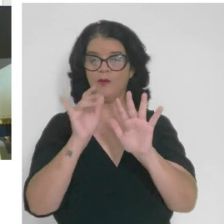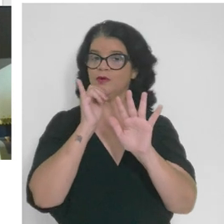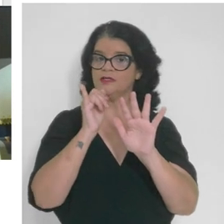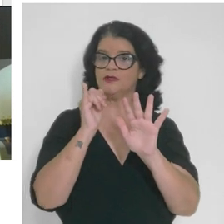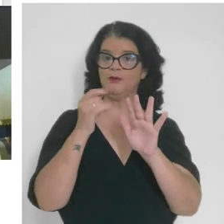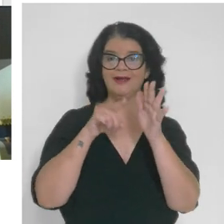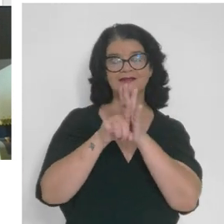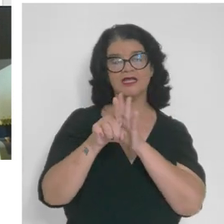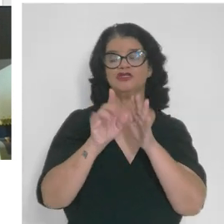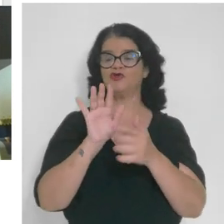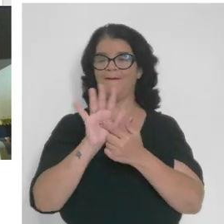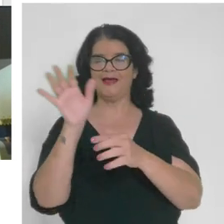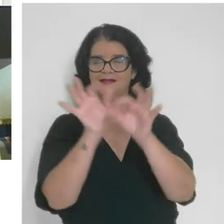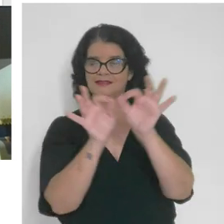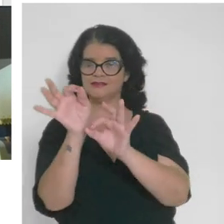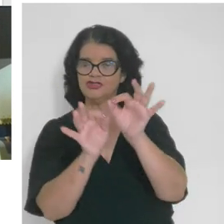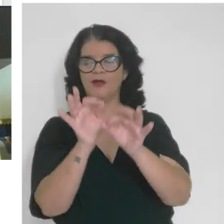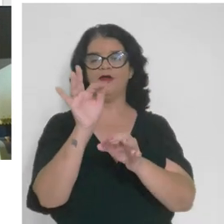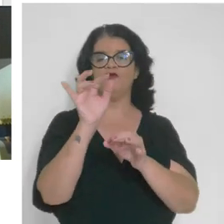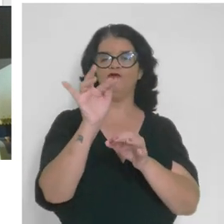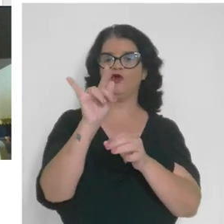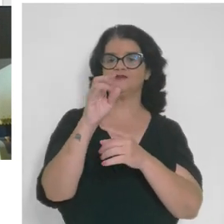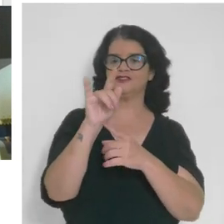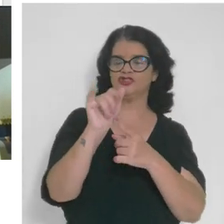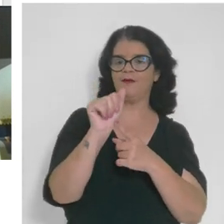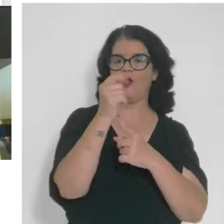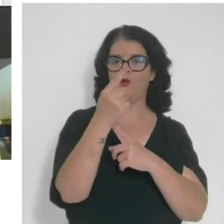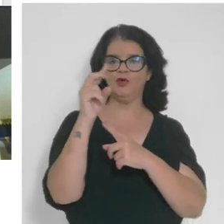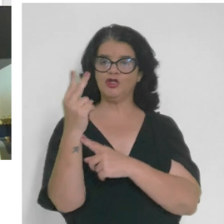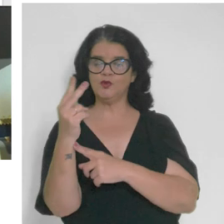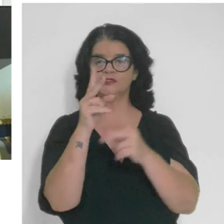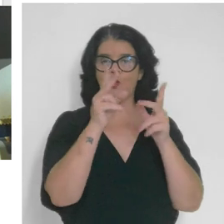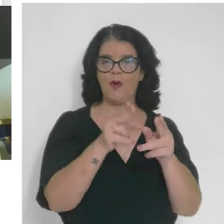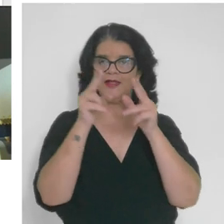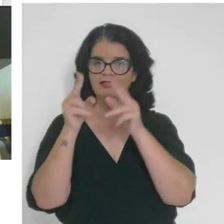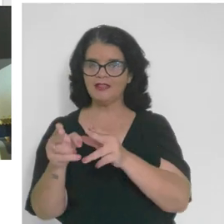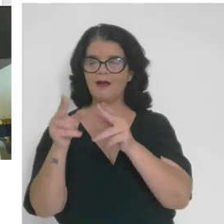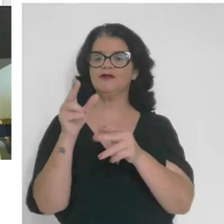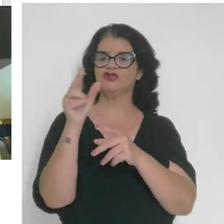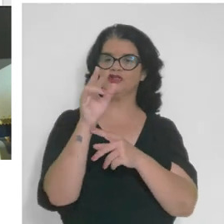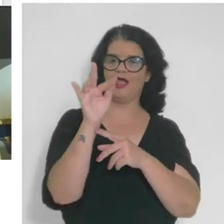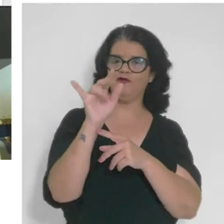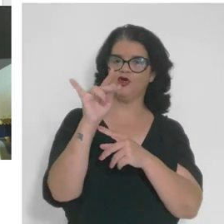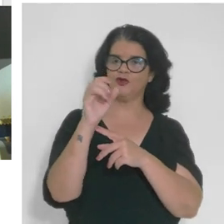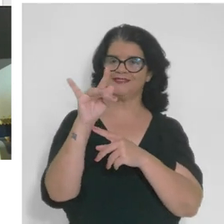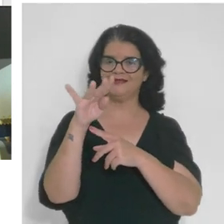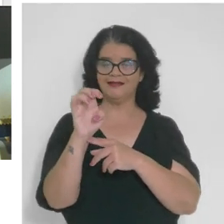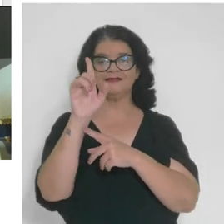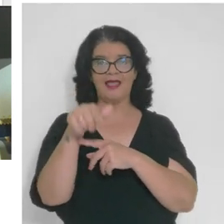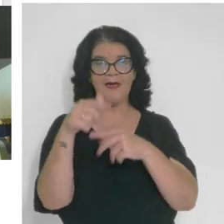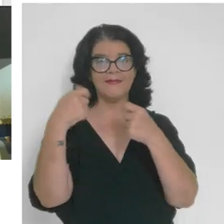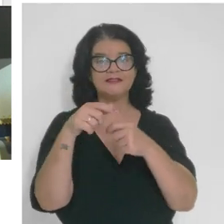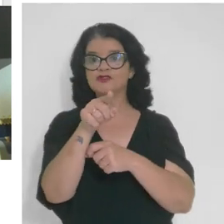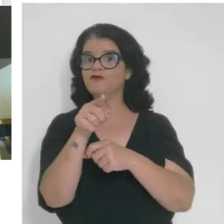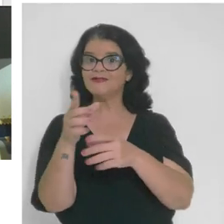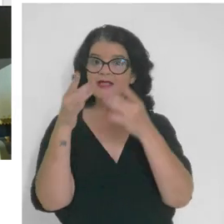exemplo, nessa questão aparece esse esquema aí do fotossistema 1 e 2, que são etapas aí da fotossíntese, né? Então, é preciso